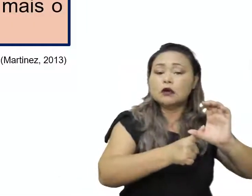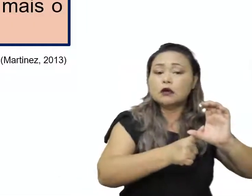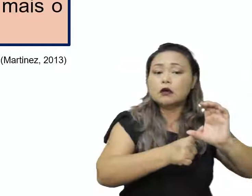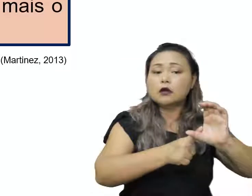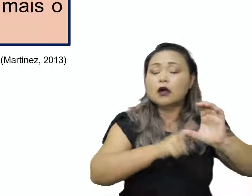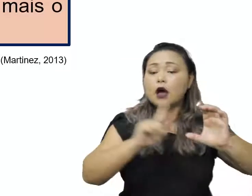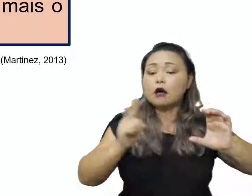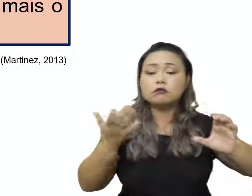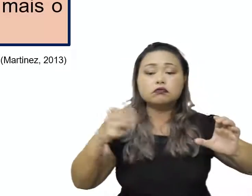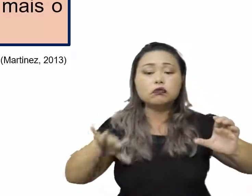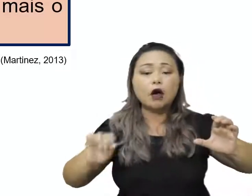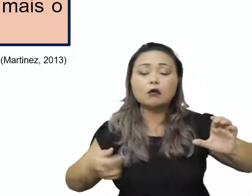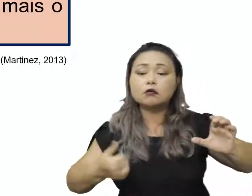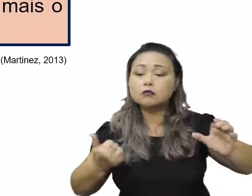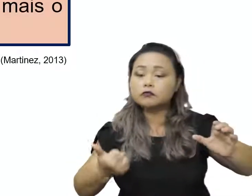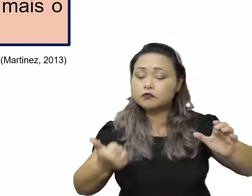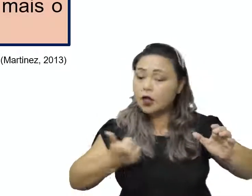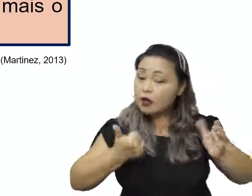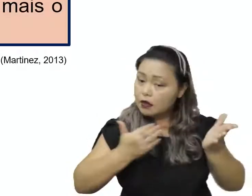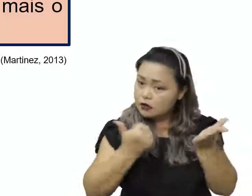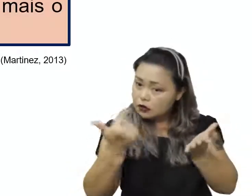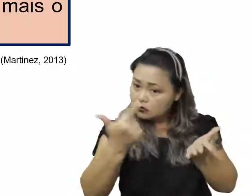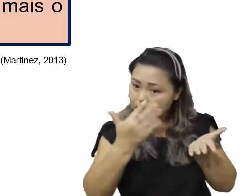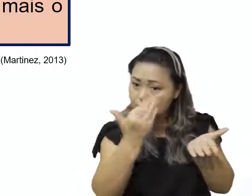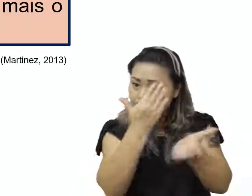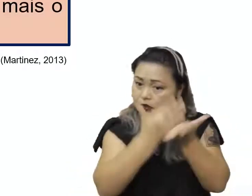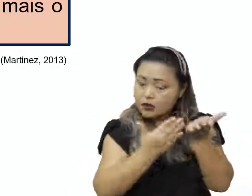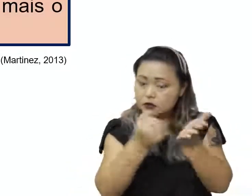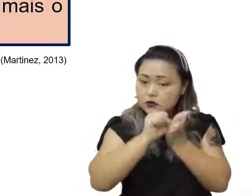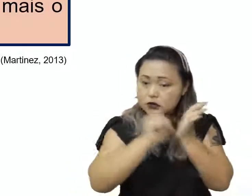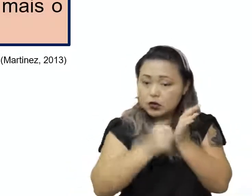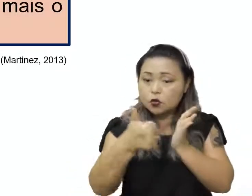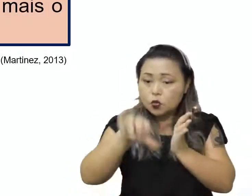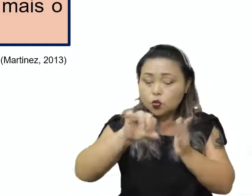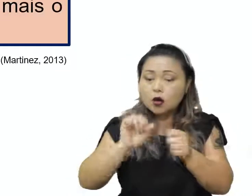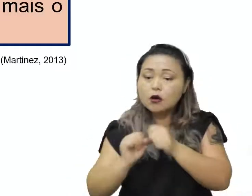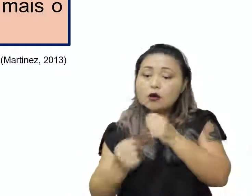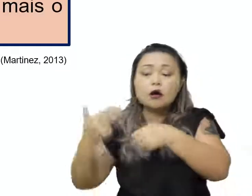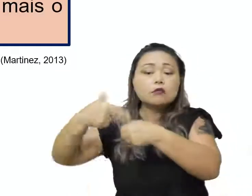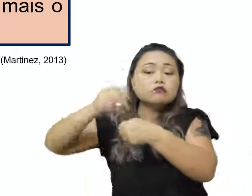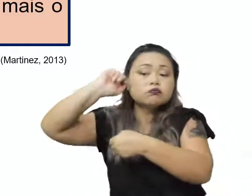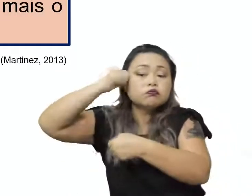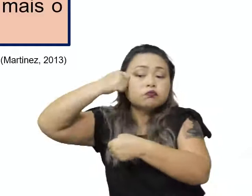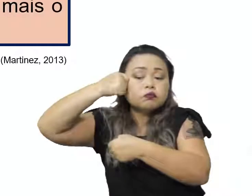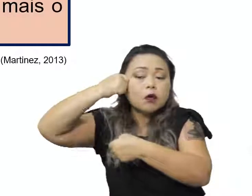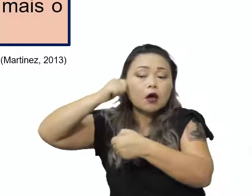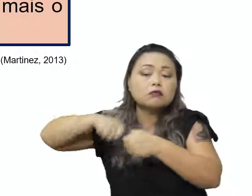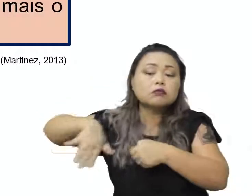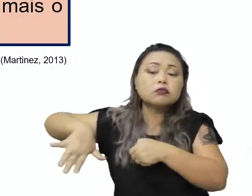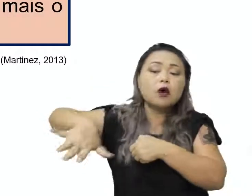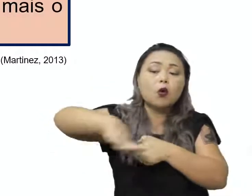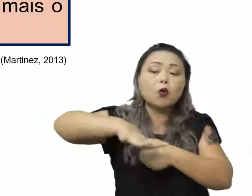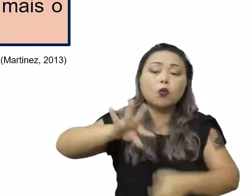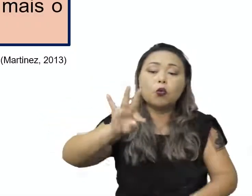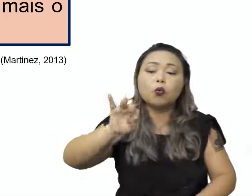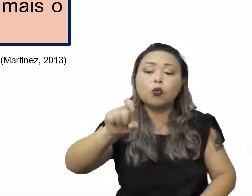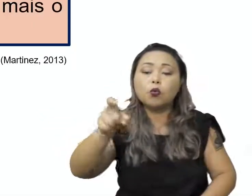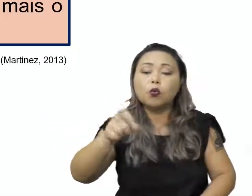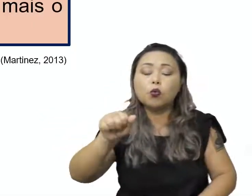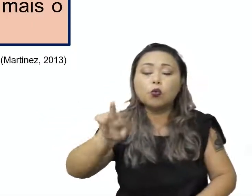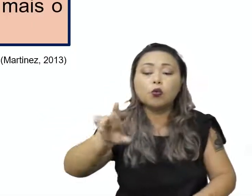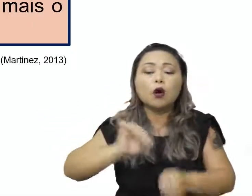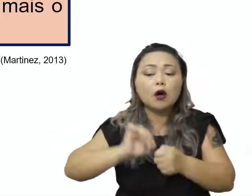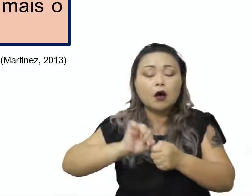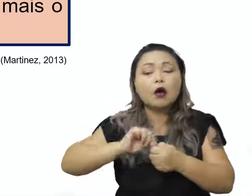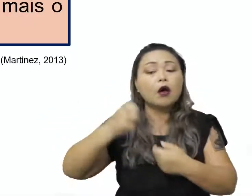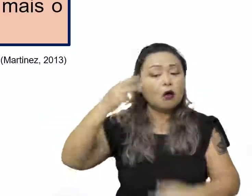ó. Na segunda metade do século XIX, a descoberta de petróleo nas proximidades dos grandes lagos, no Texas e no Golfo México, impulsionou